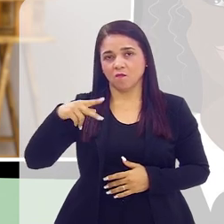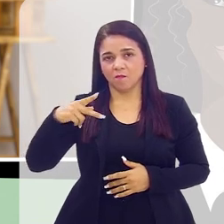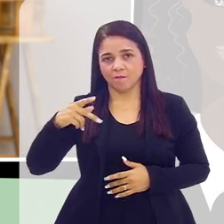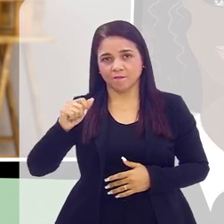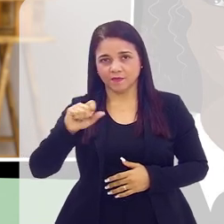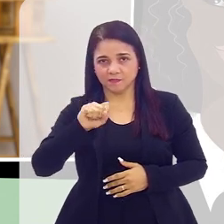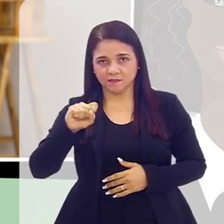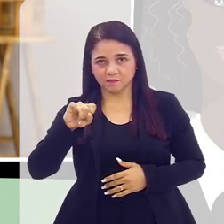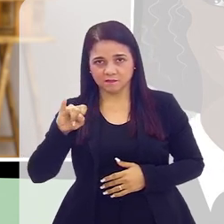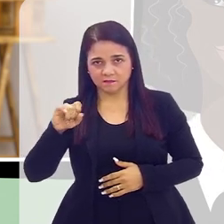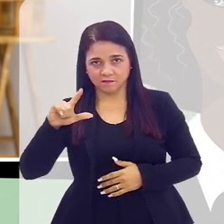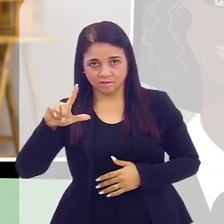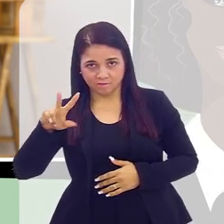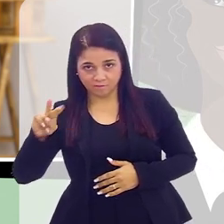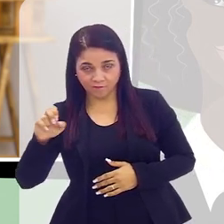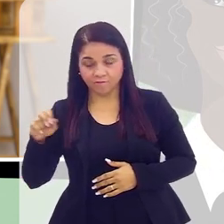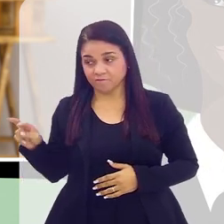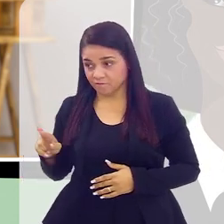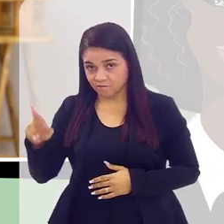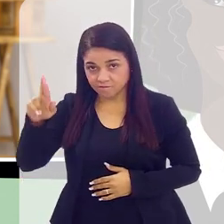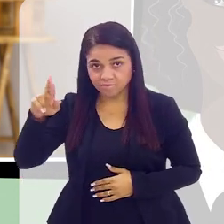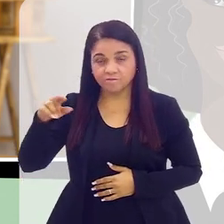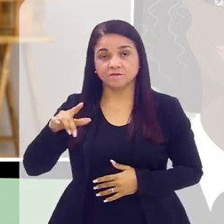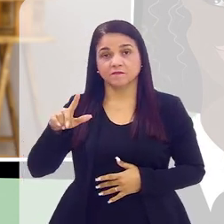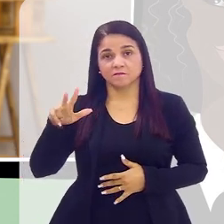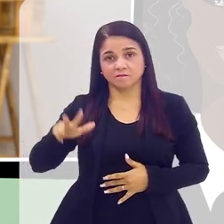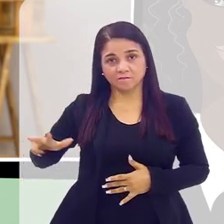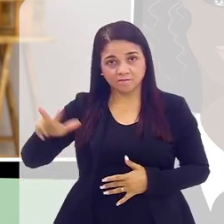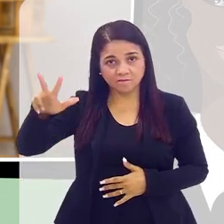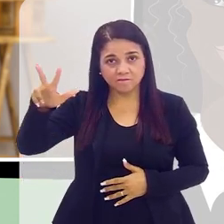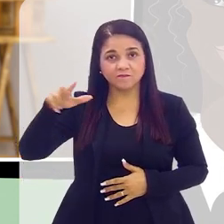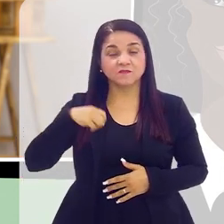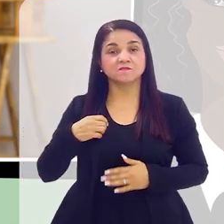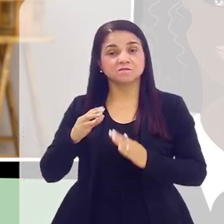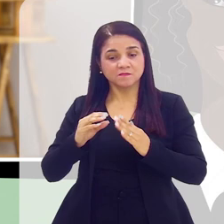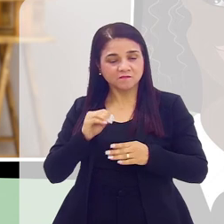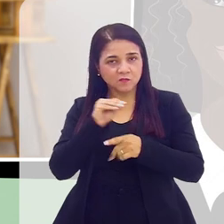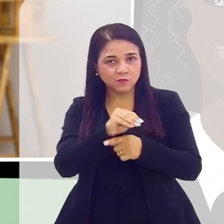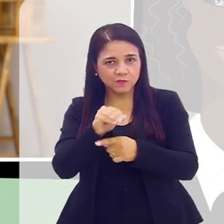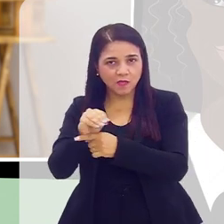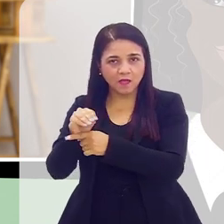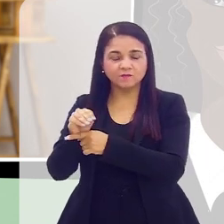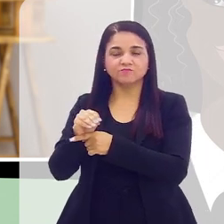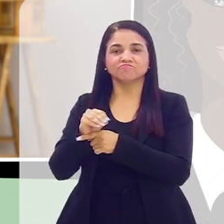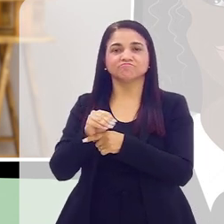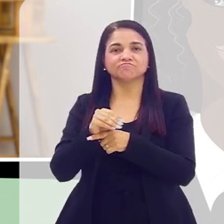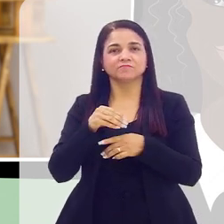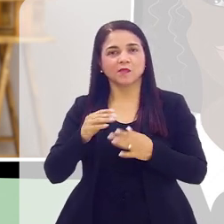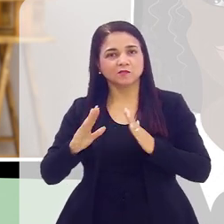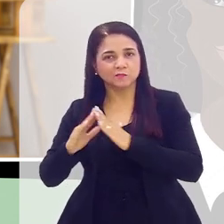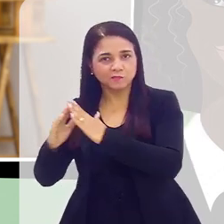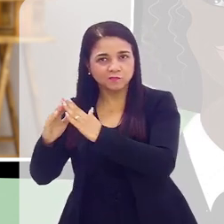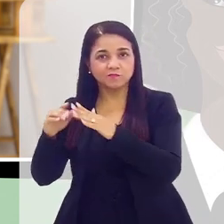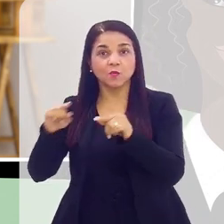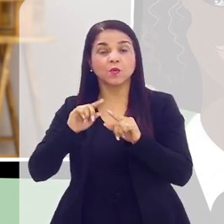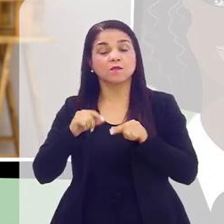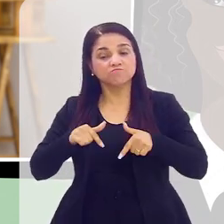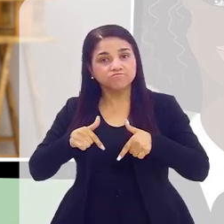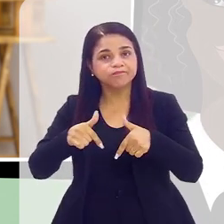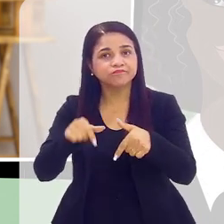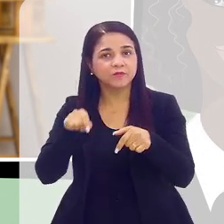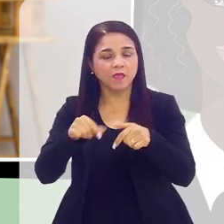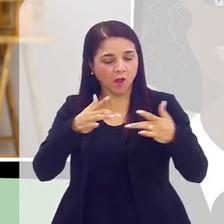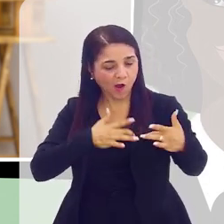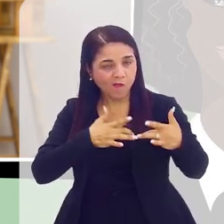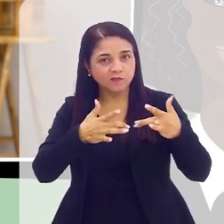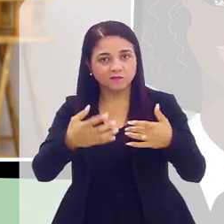que atua na Rocinha e no Vidigal, oferecendo cuidados paliativos aos moradores. A força motora do projeto é a